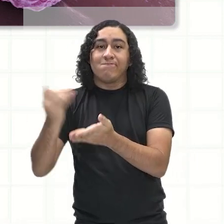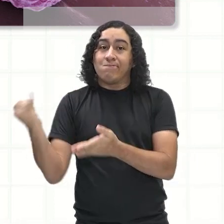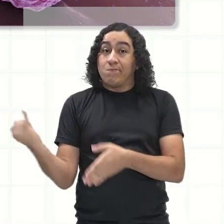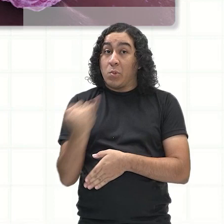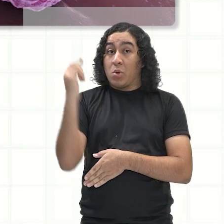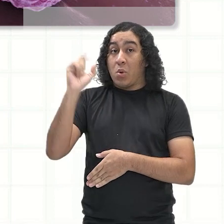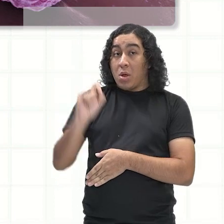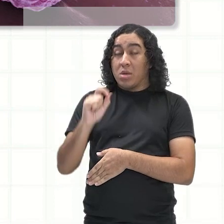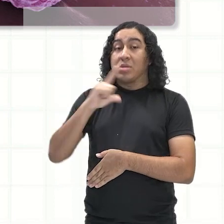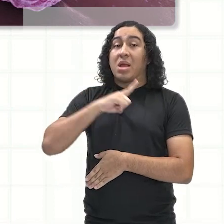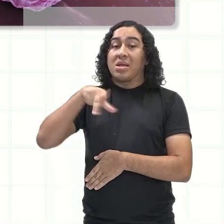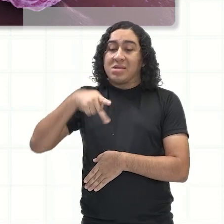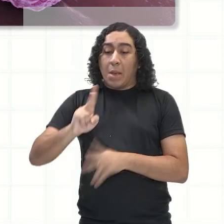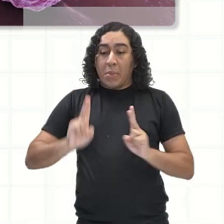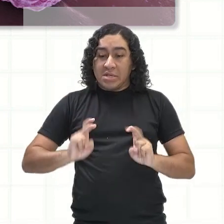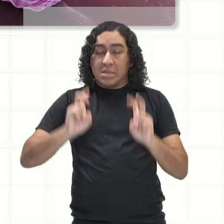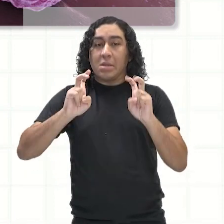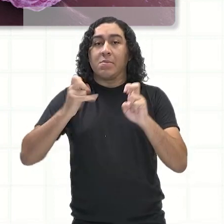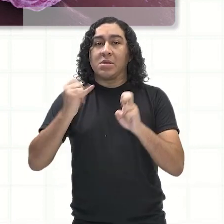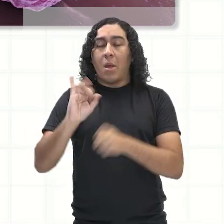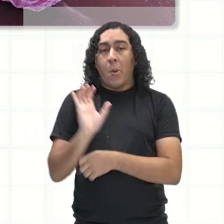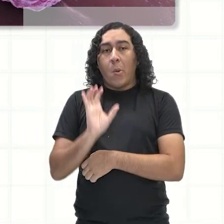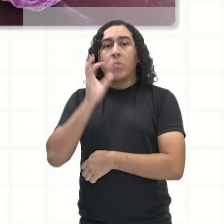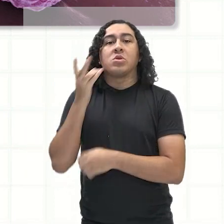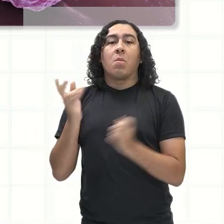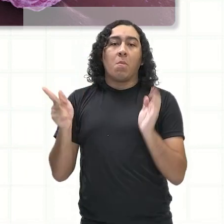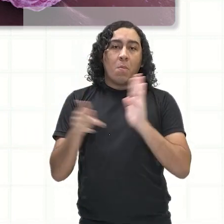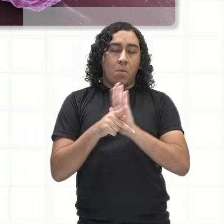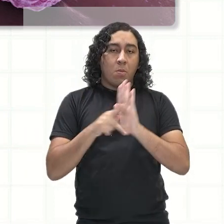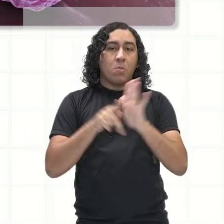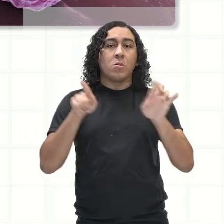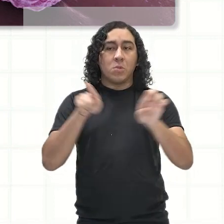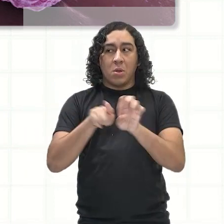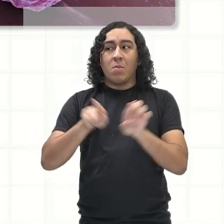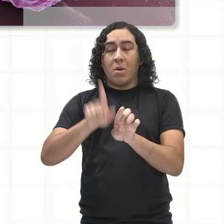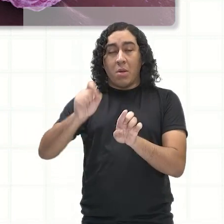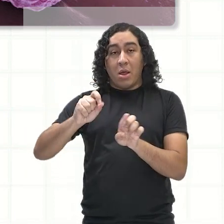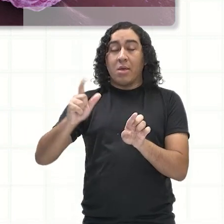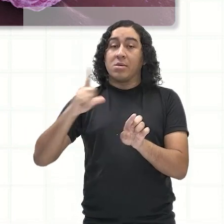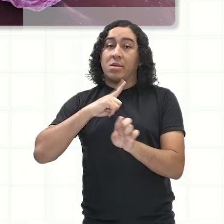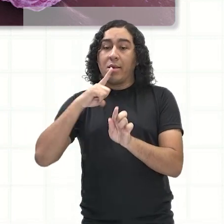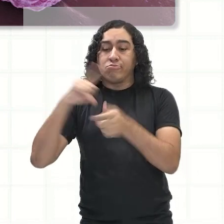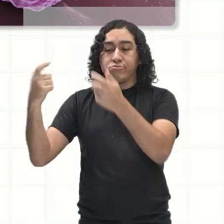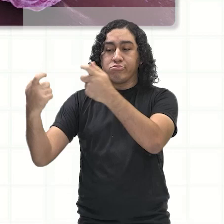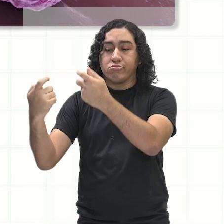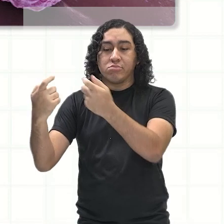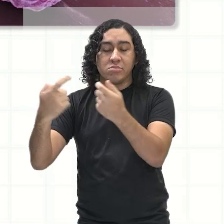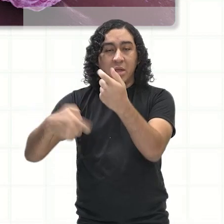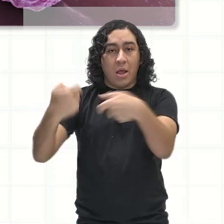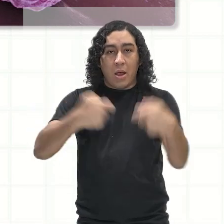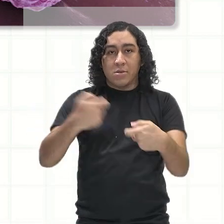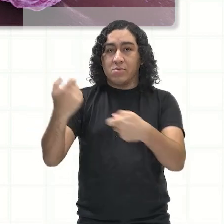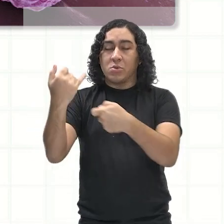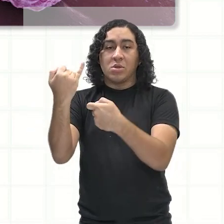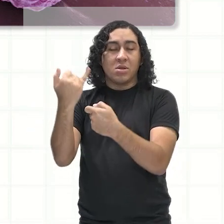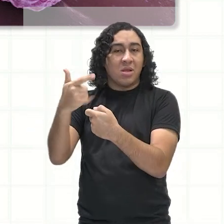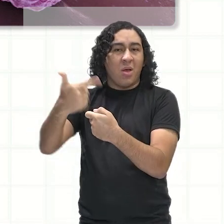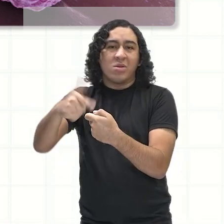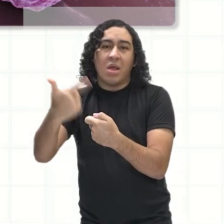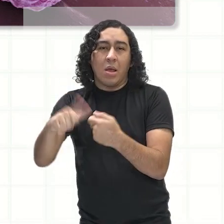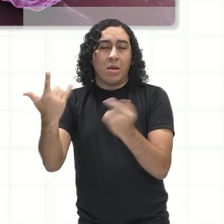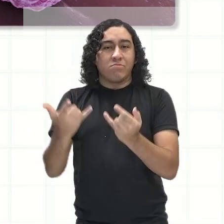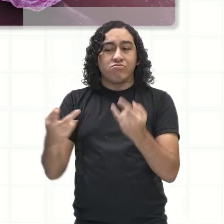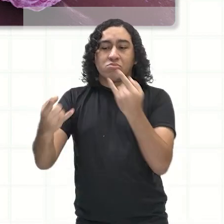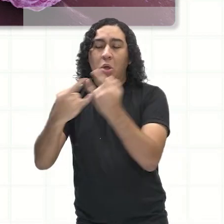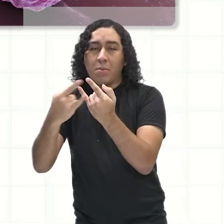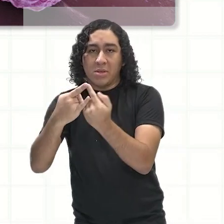fazer os testes caso, né, aconteça ali de uma relação sem a devida proteção. Fazer a testagem, porque algumas